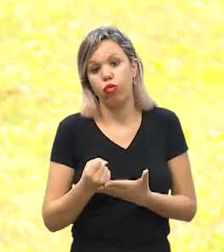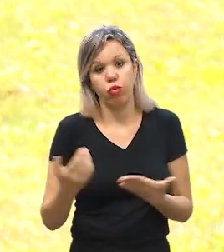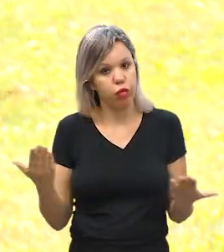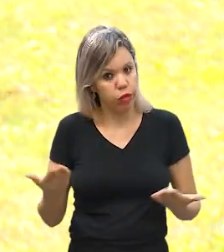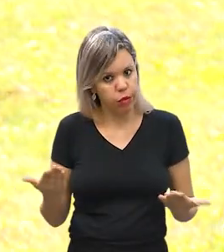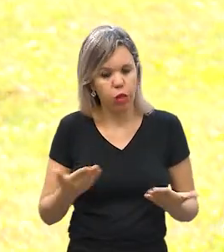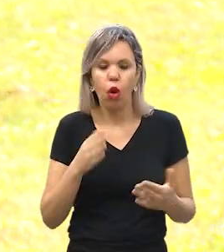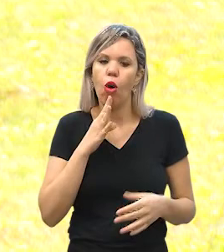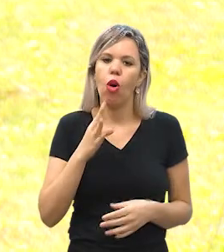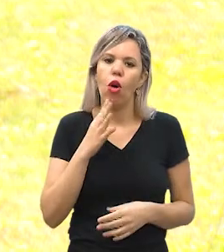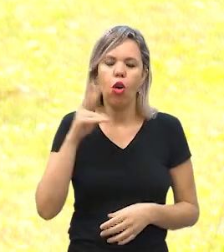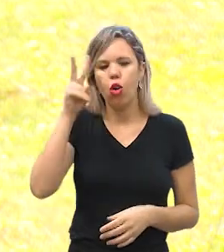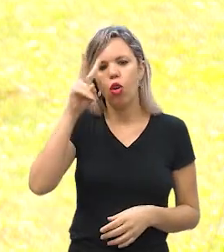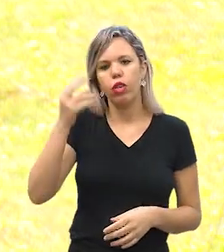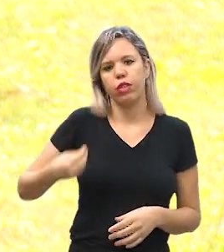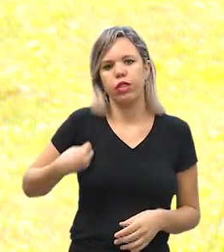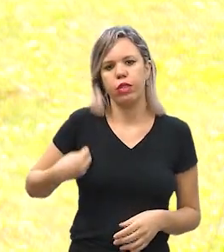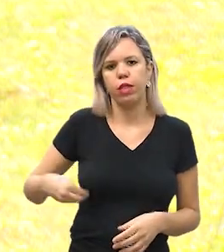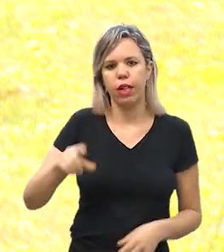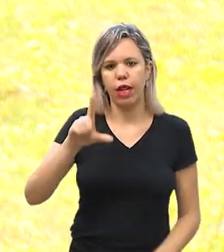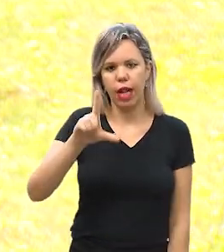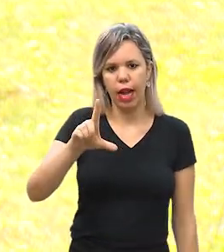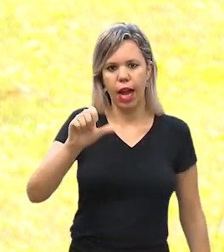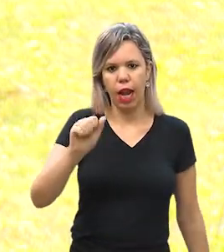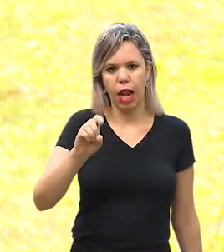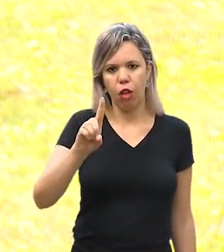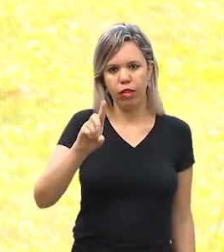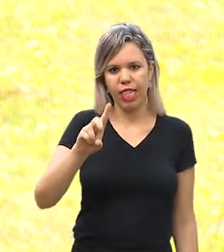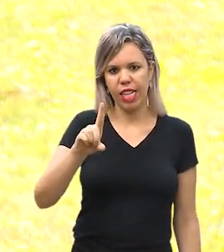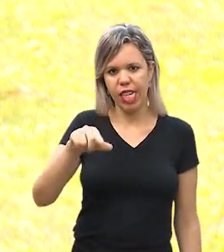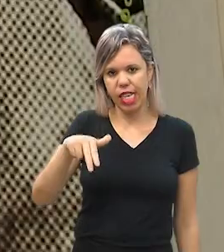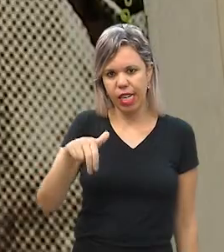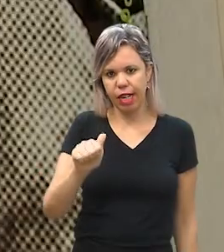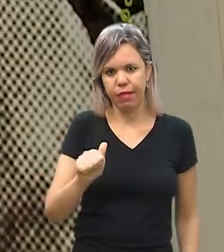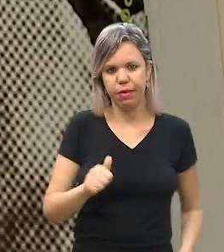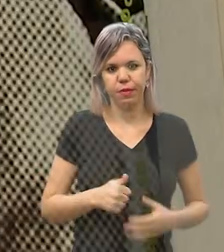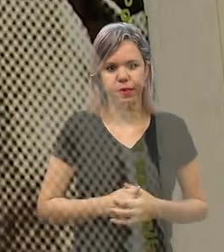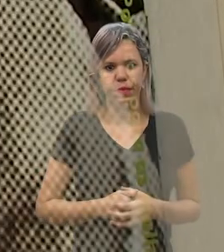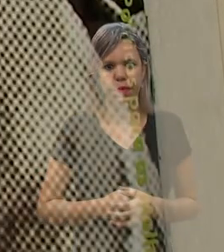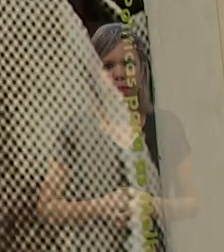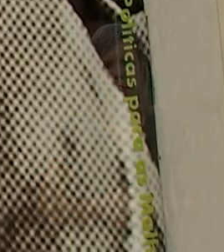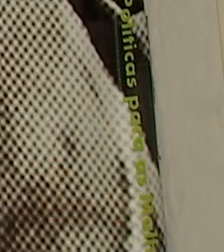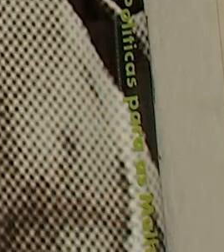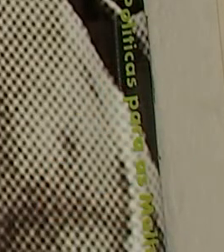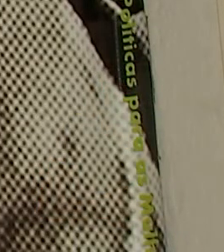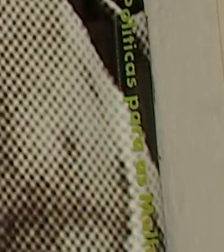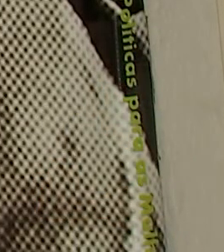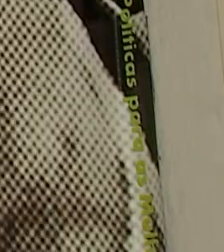nós vamos conhecer a história de vida de Laudelina de Campos Melo.